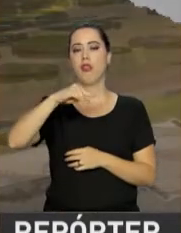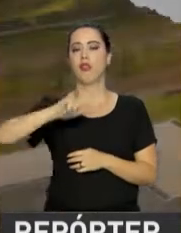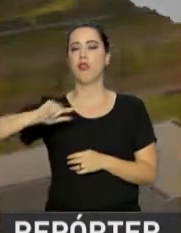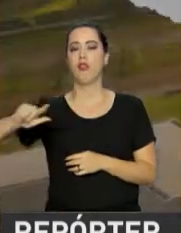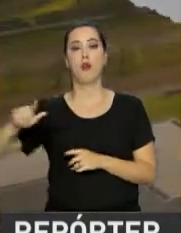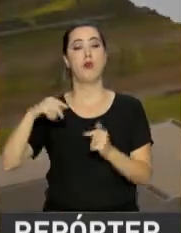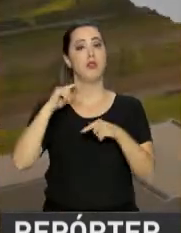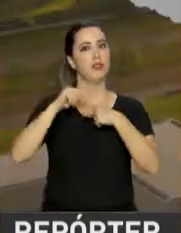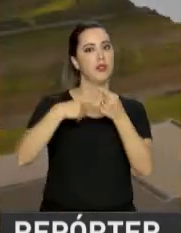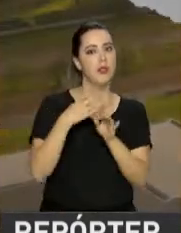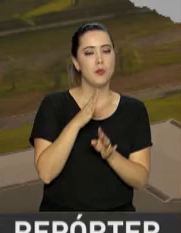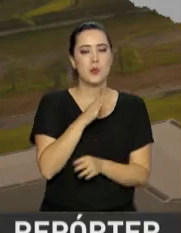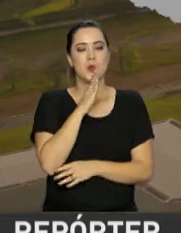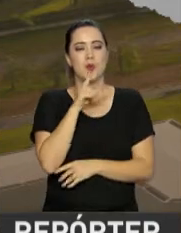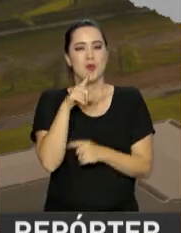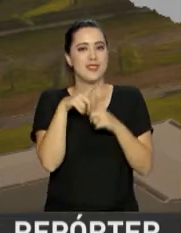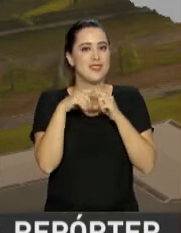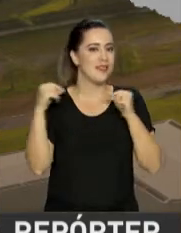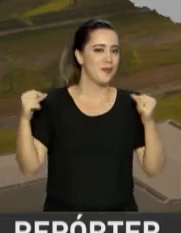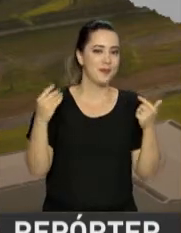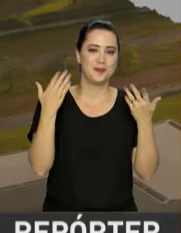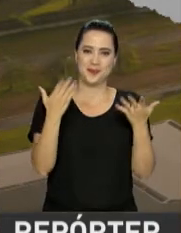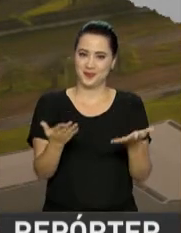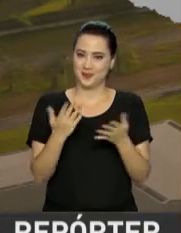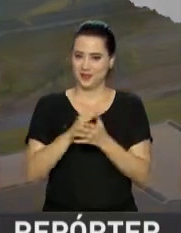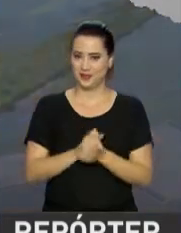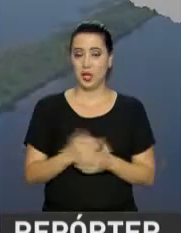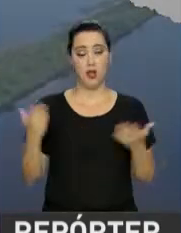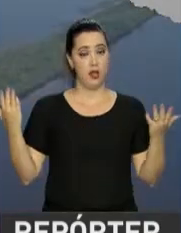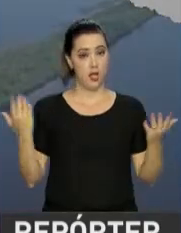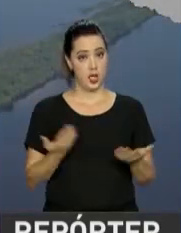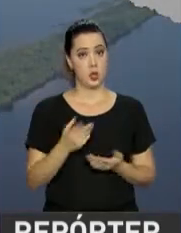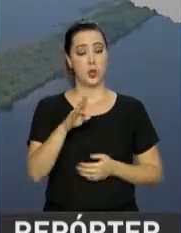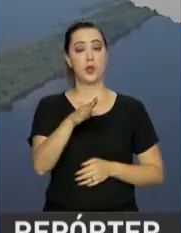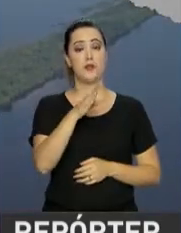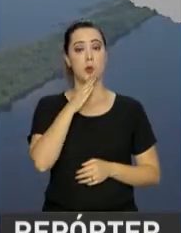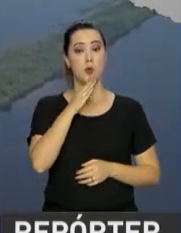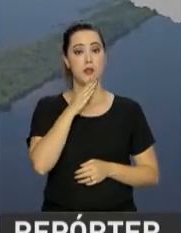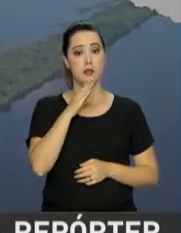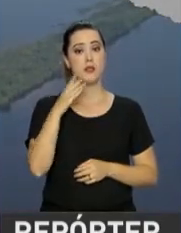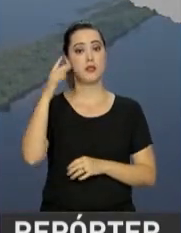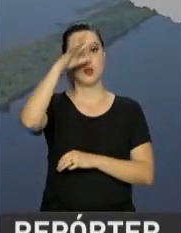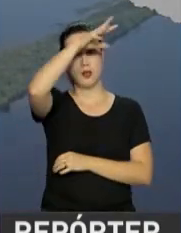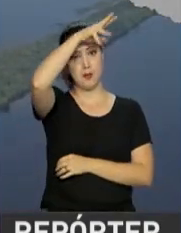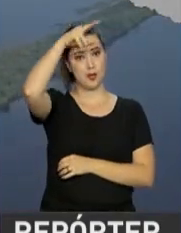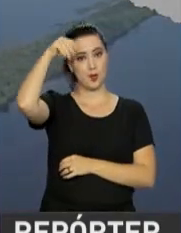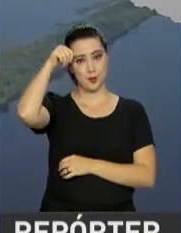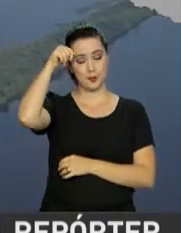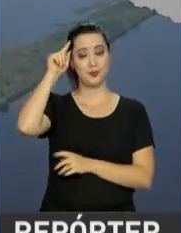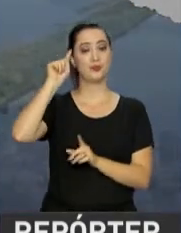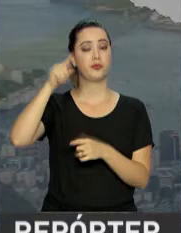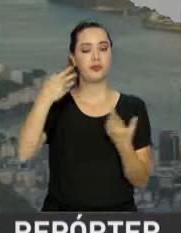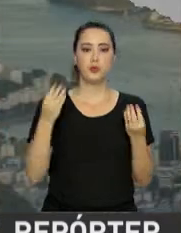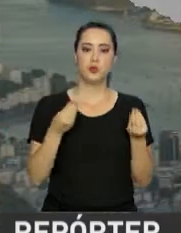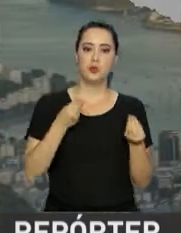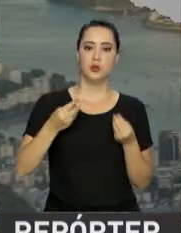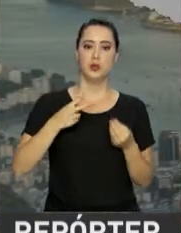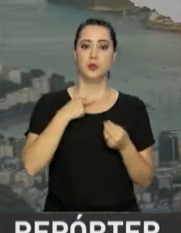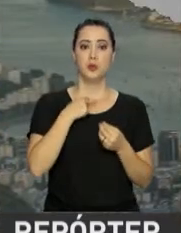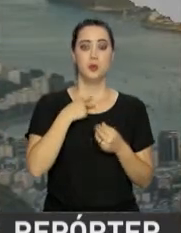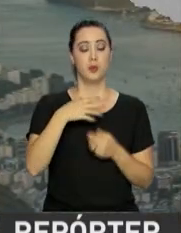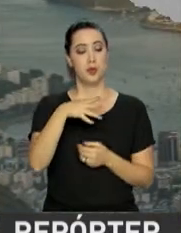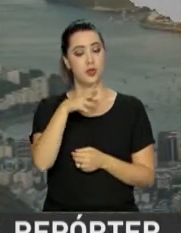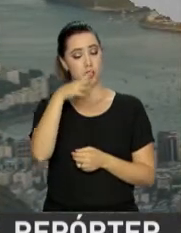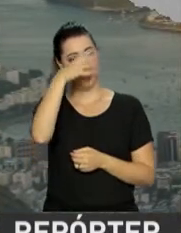lá, o grupo seguiu para a capital federal, Brasília. Agora é a vez de conhecer a floresta amazônica e, como não podia deixar de